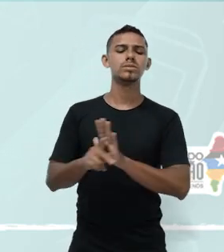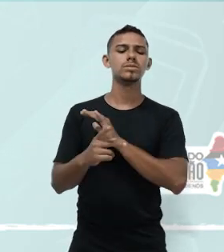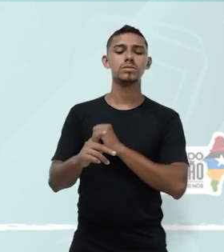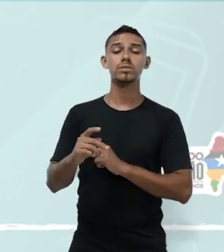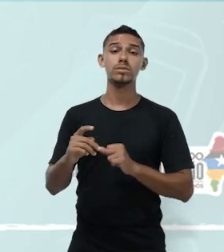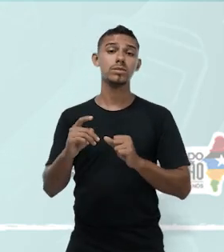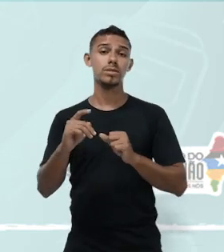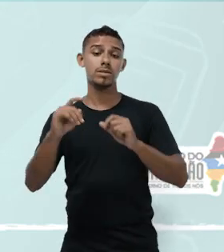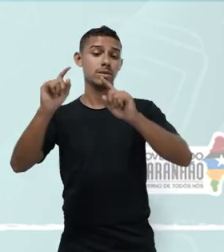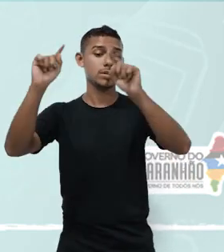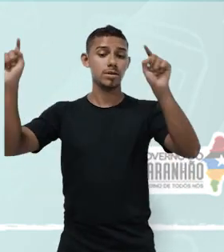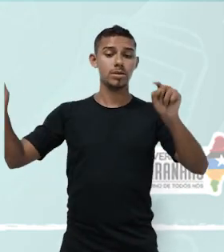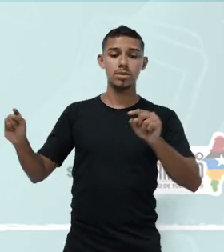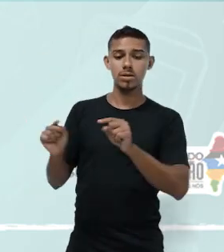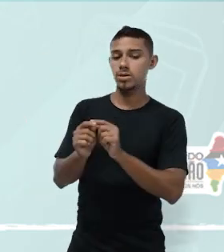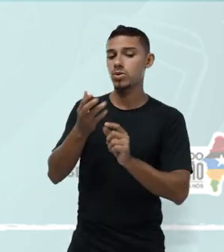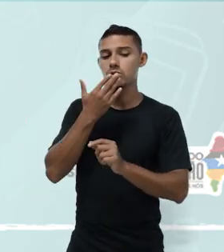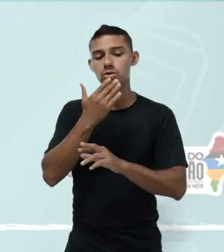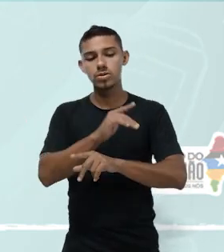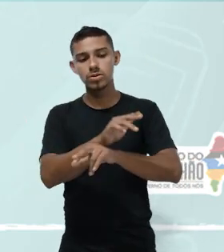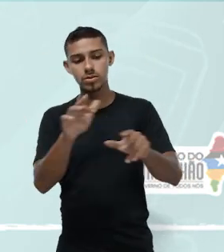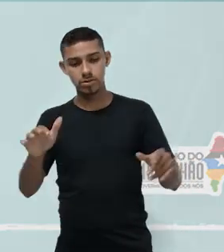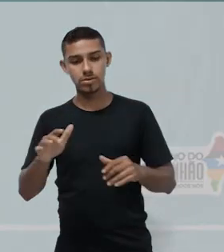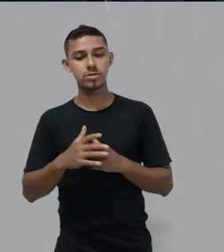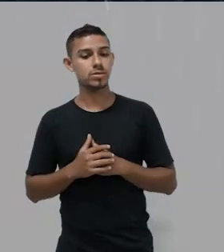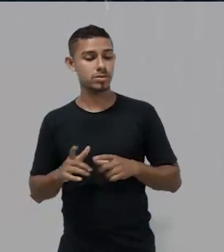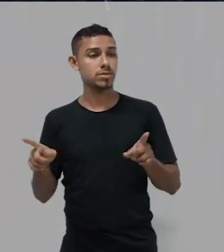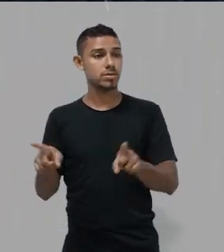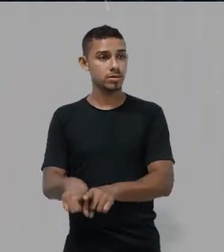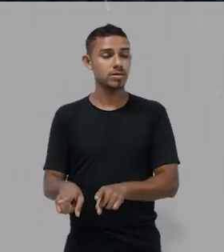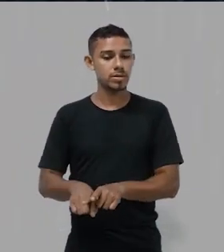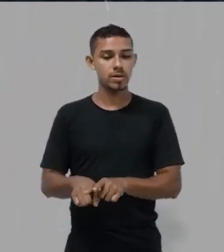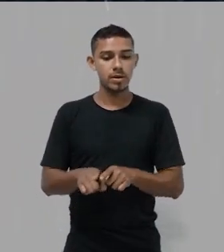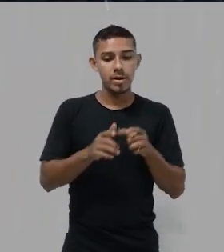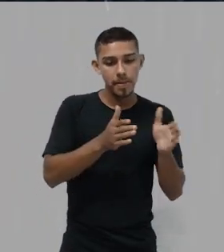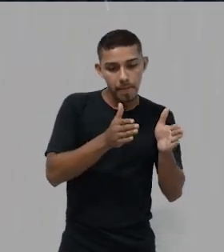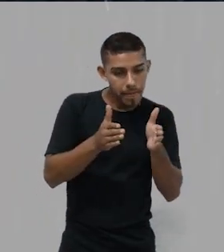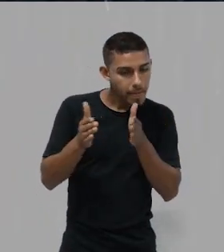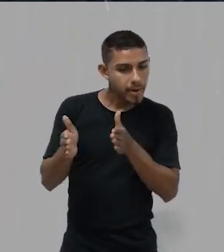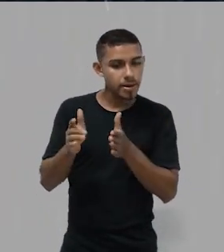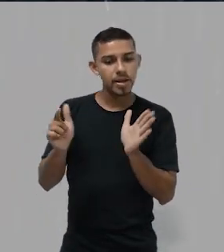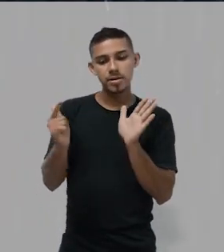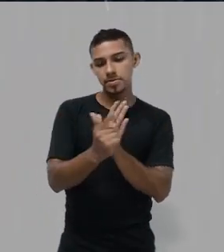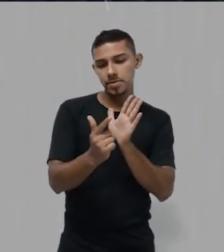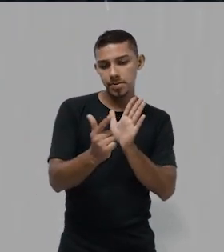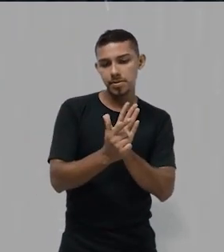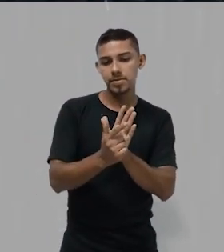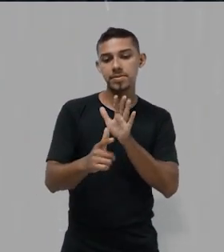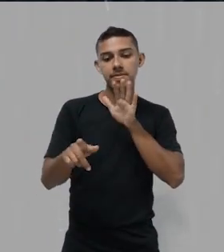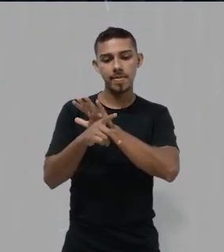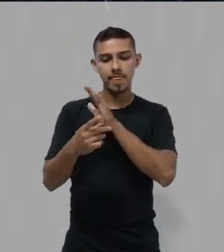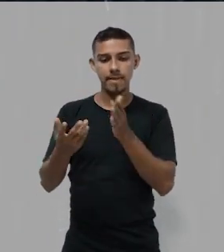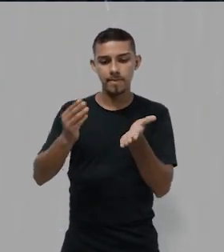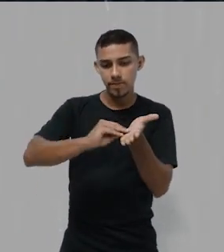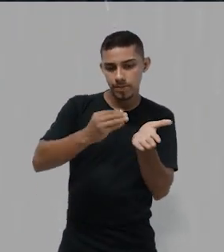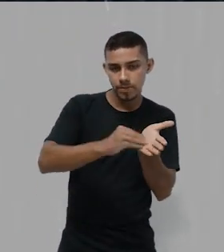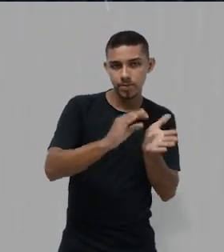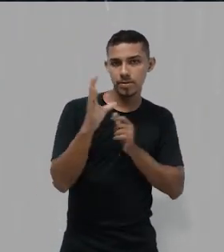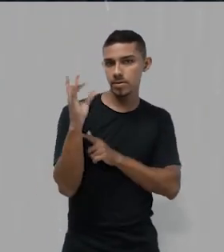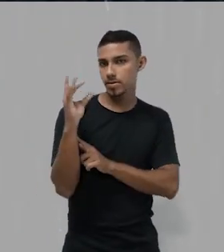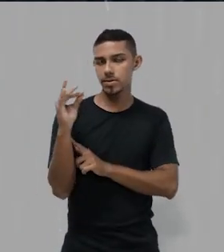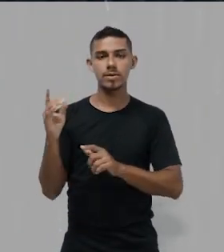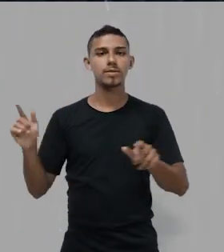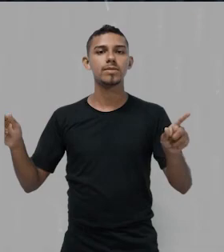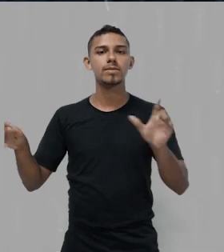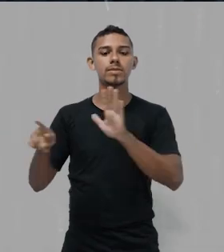dele? Muitas cores, texturas e muitos pedaços de papel e materiais colados sobre a obra. O